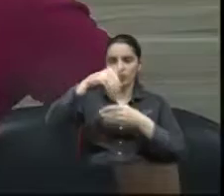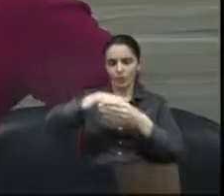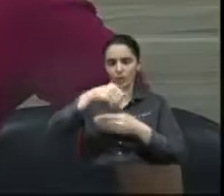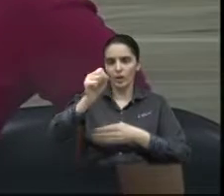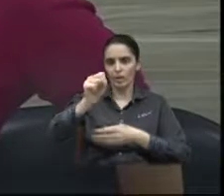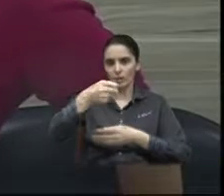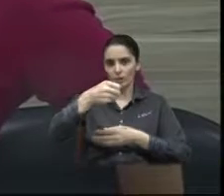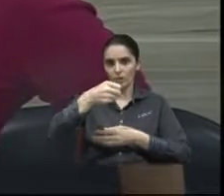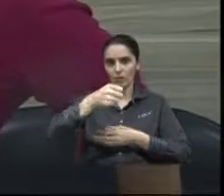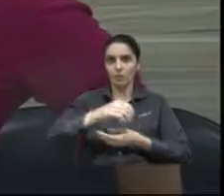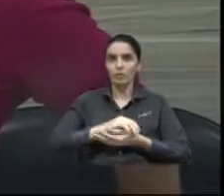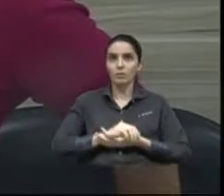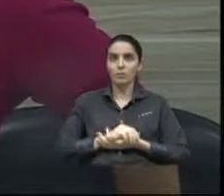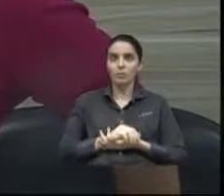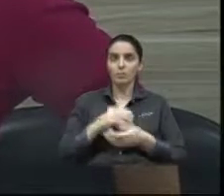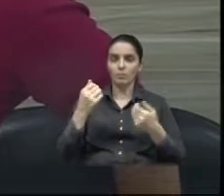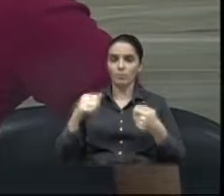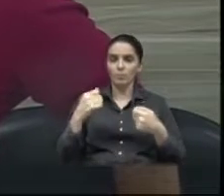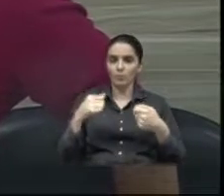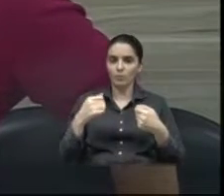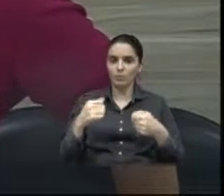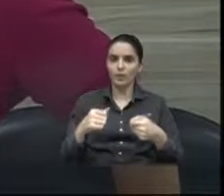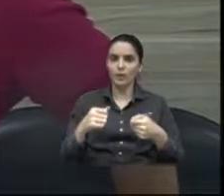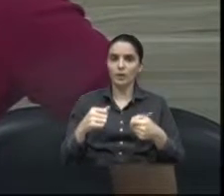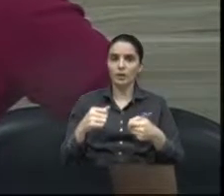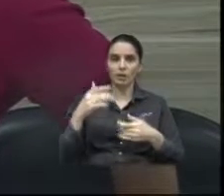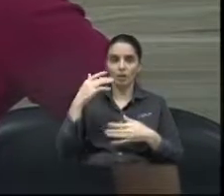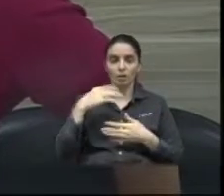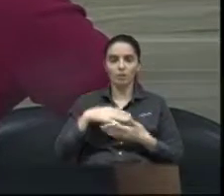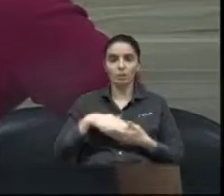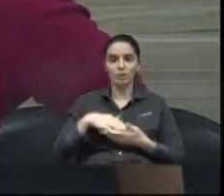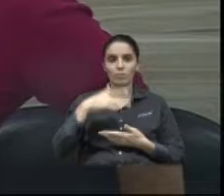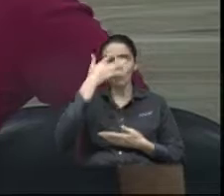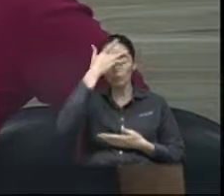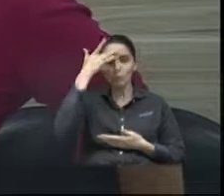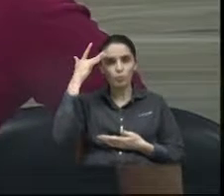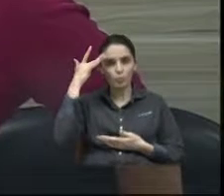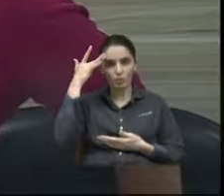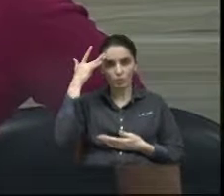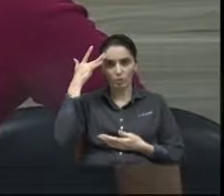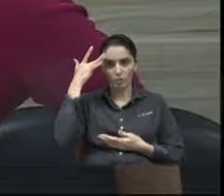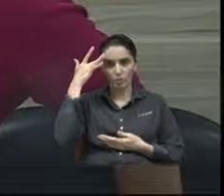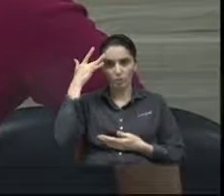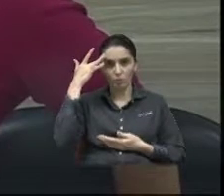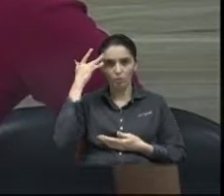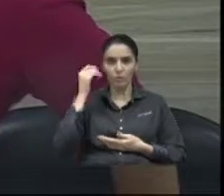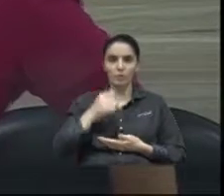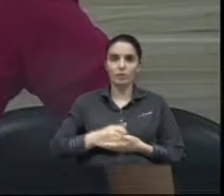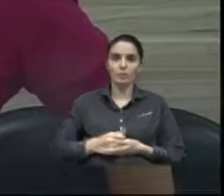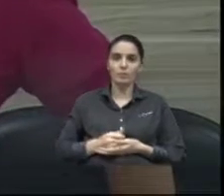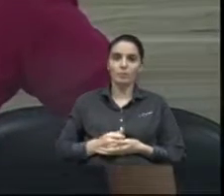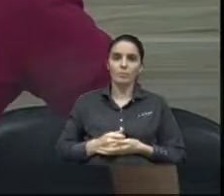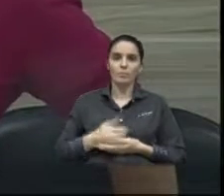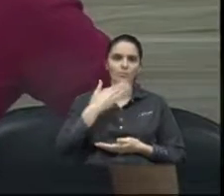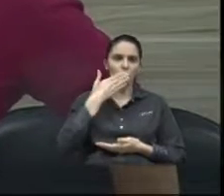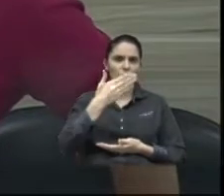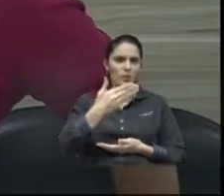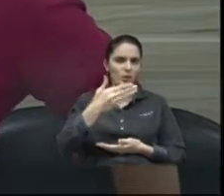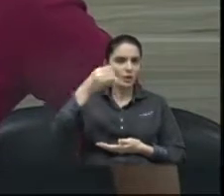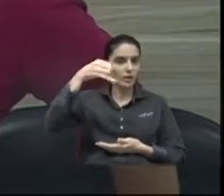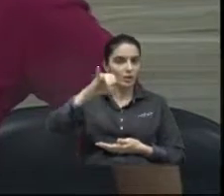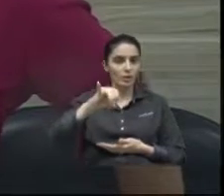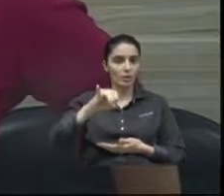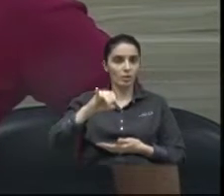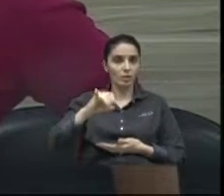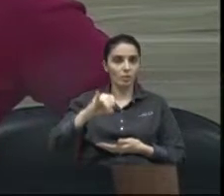favorável, mas é preciso dizer para que amanhã não cobre do senhor, caso não seja implantado